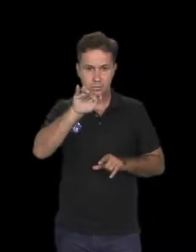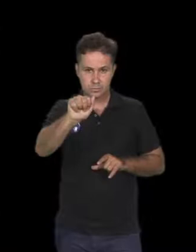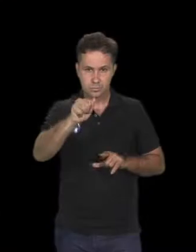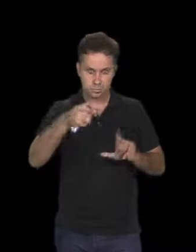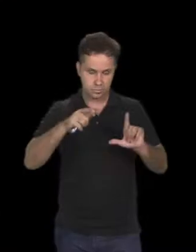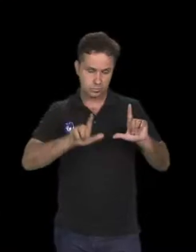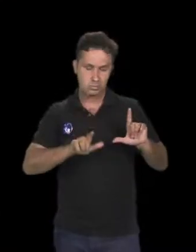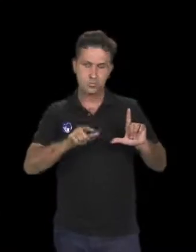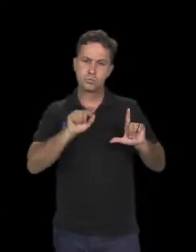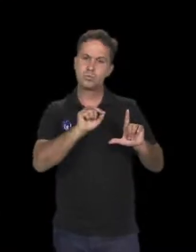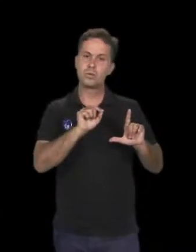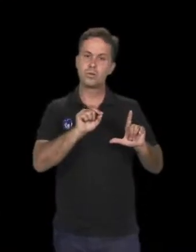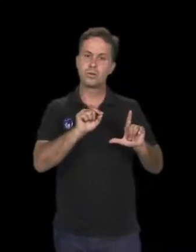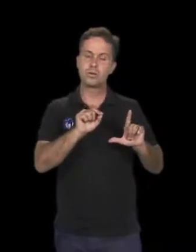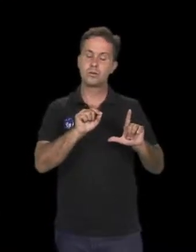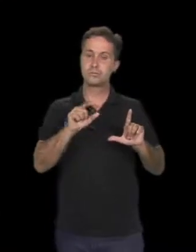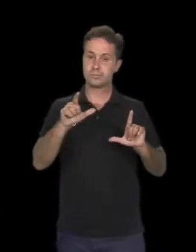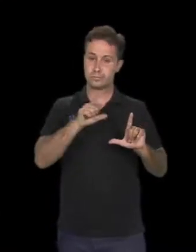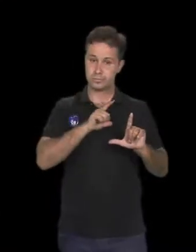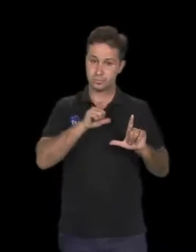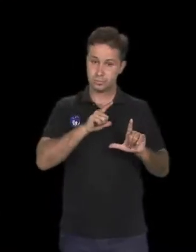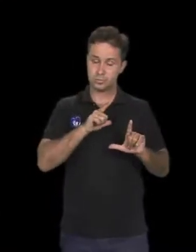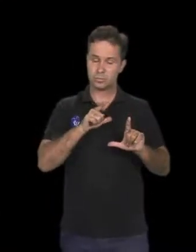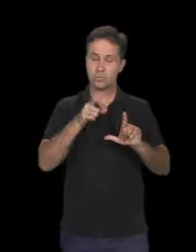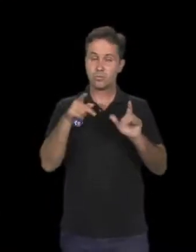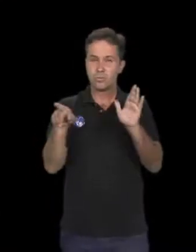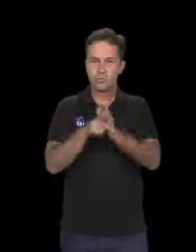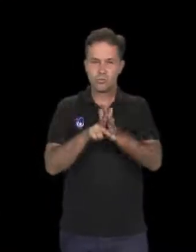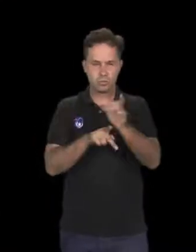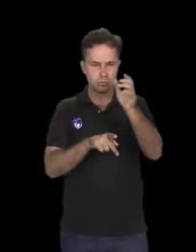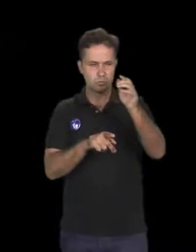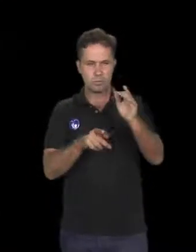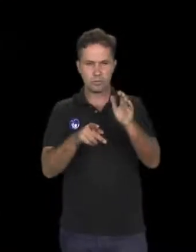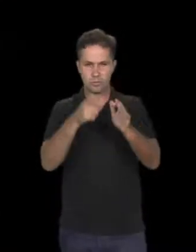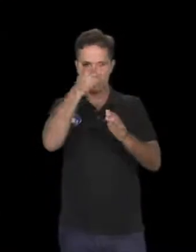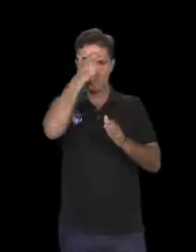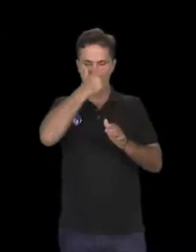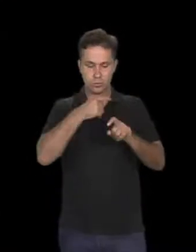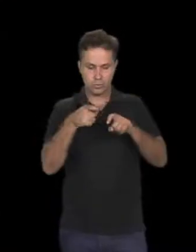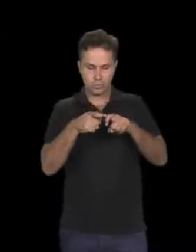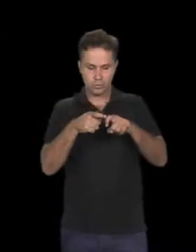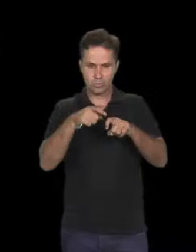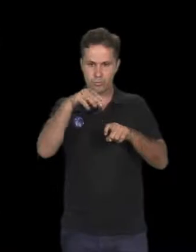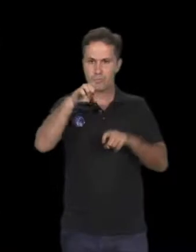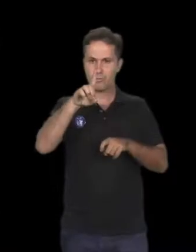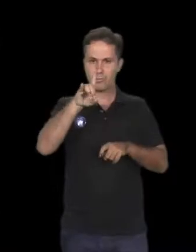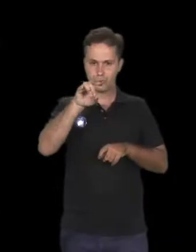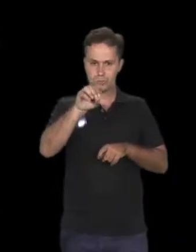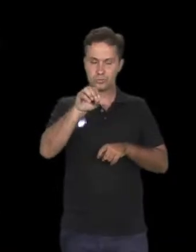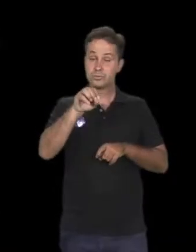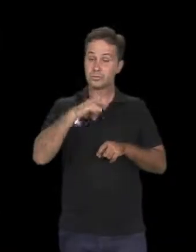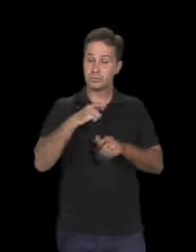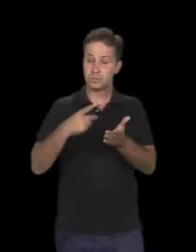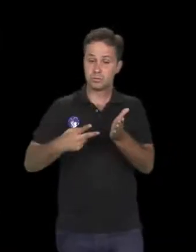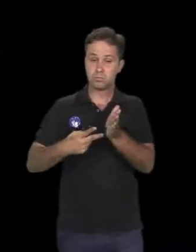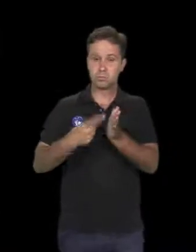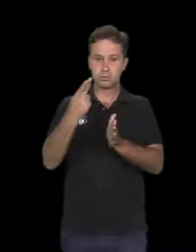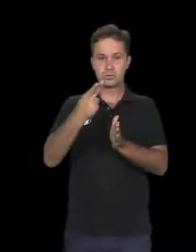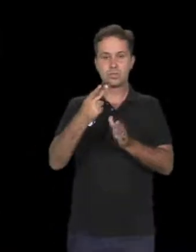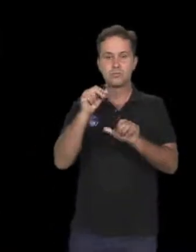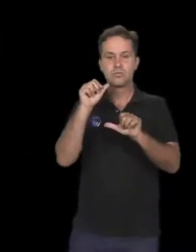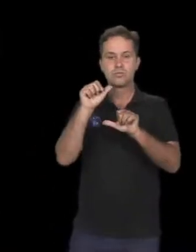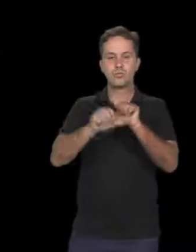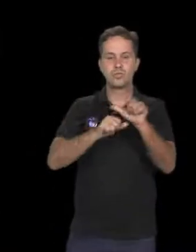que faz cirurgias de troca de sexo. Então, a repórter acompanhou ele por muito tempo, Clara Becker, o nome da